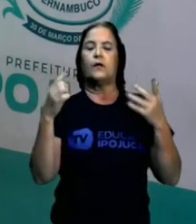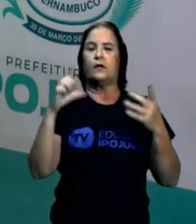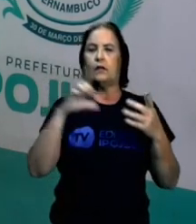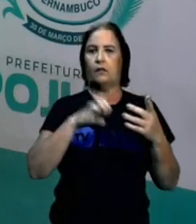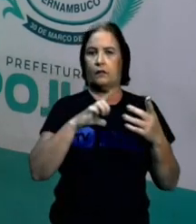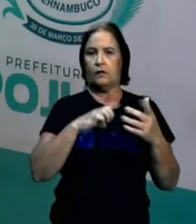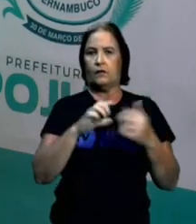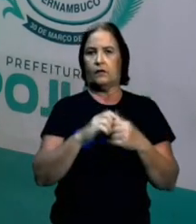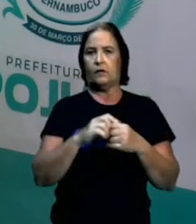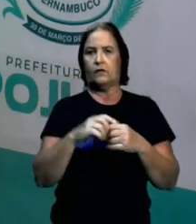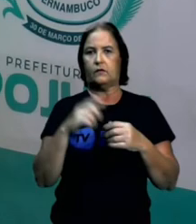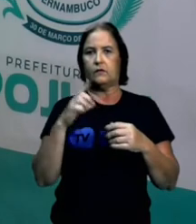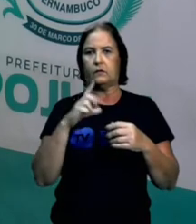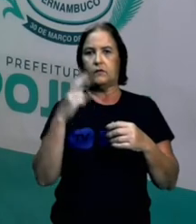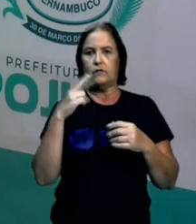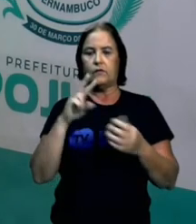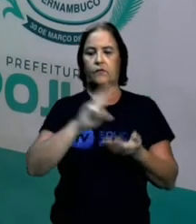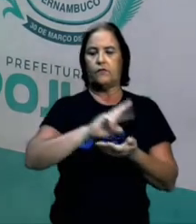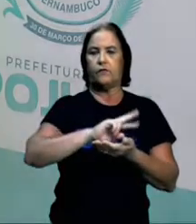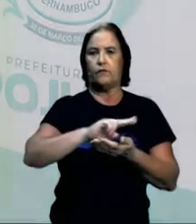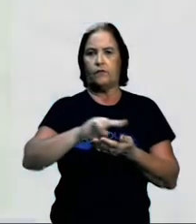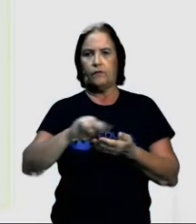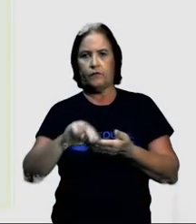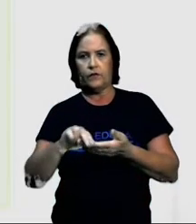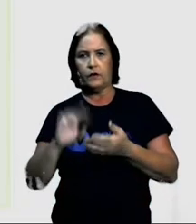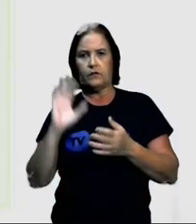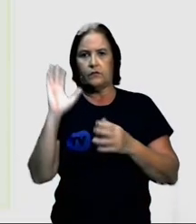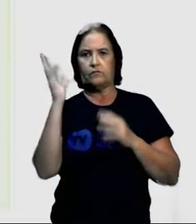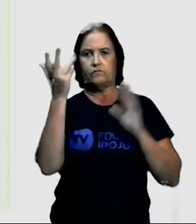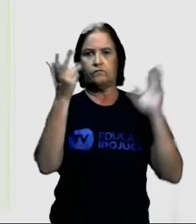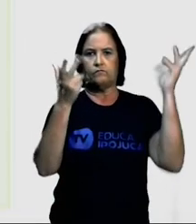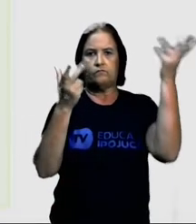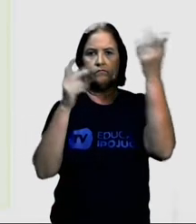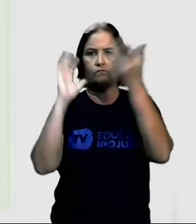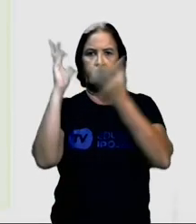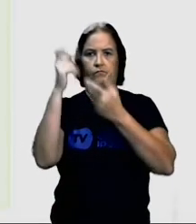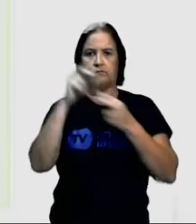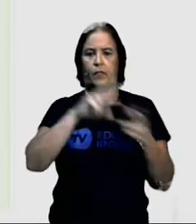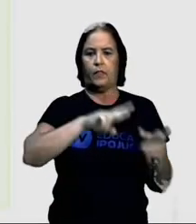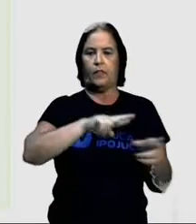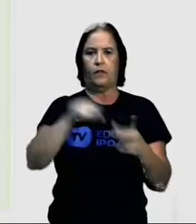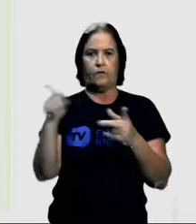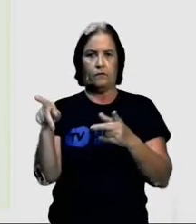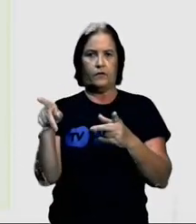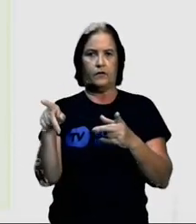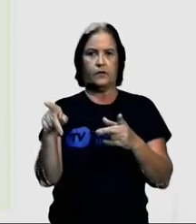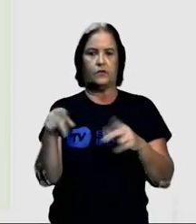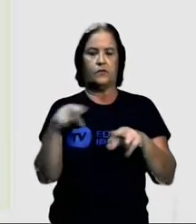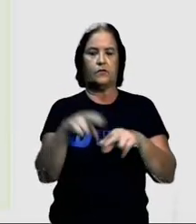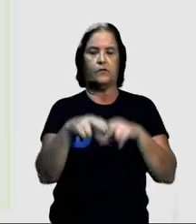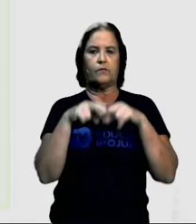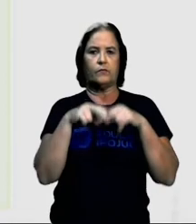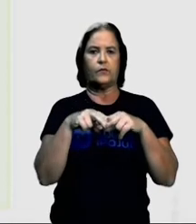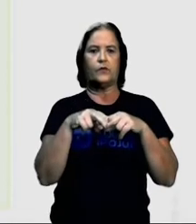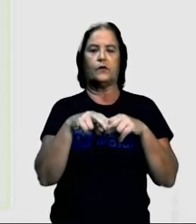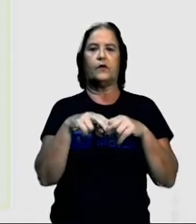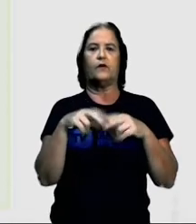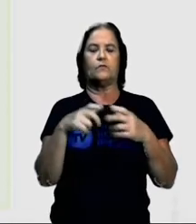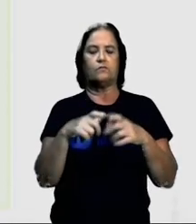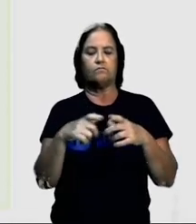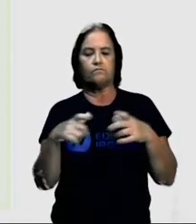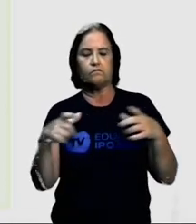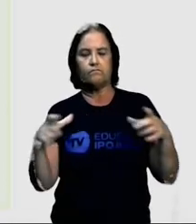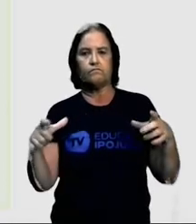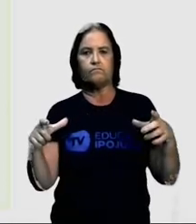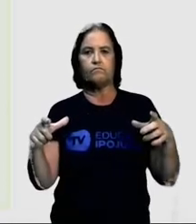Então a gente tem aí vários tipos de vegetação diferente por conta também dessa extensão territorial